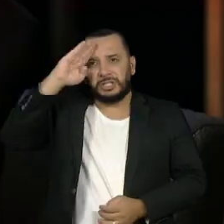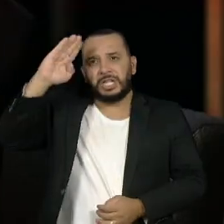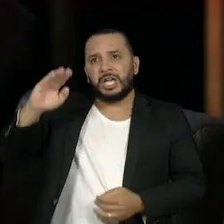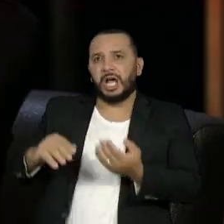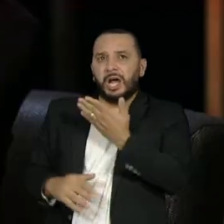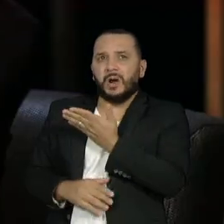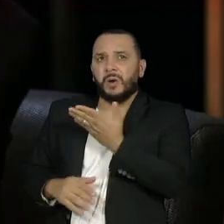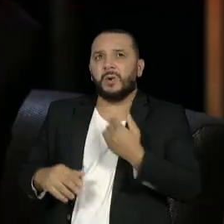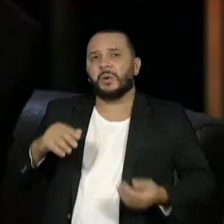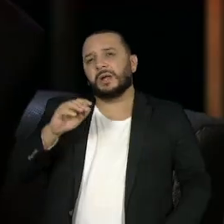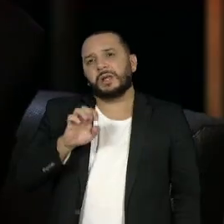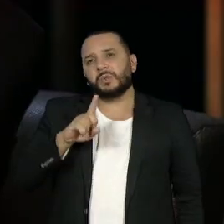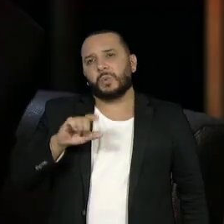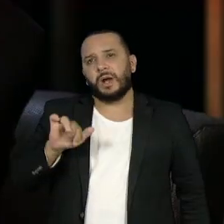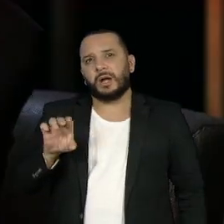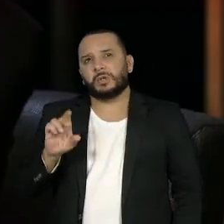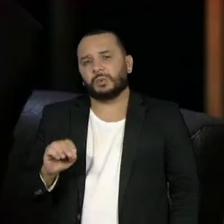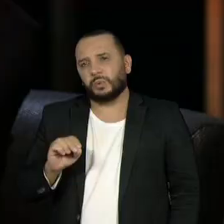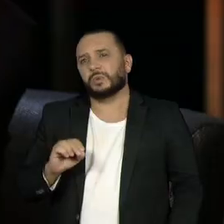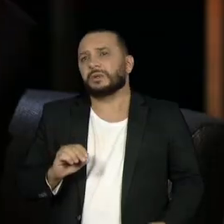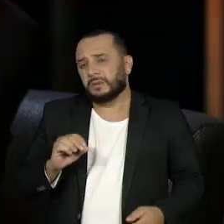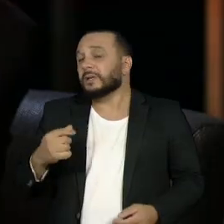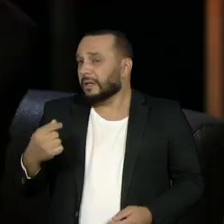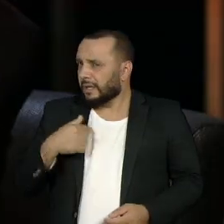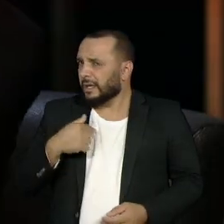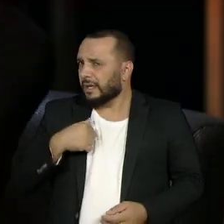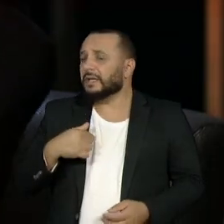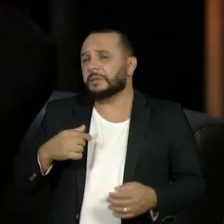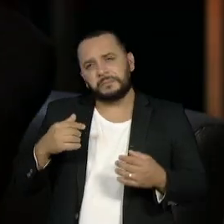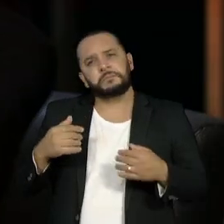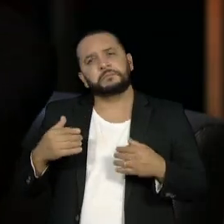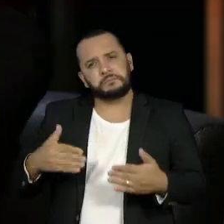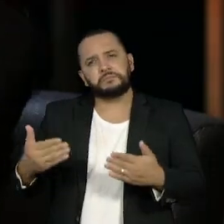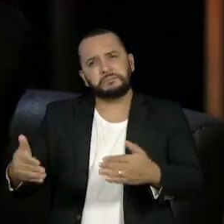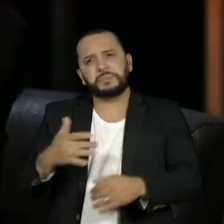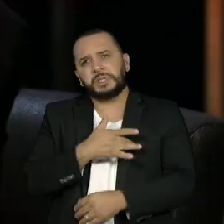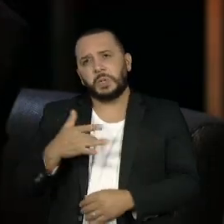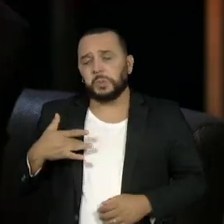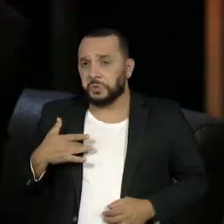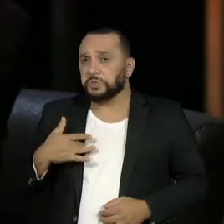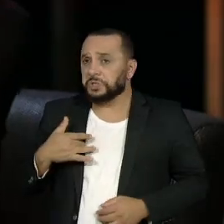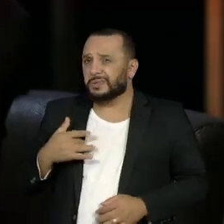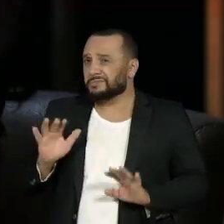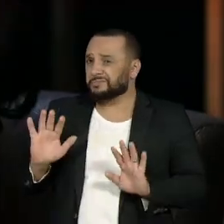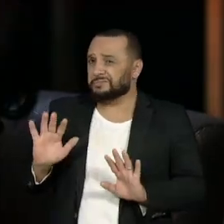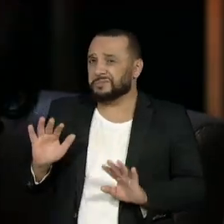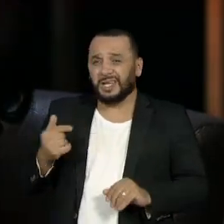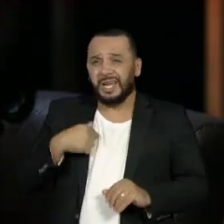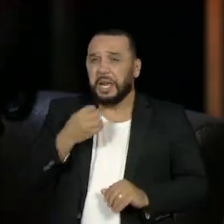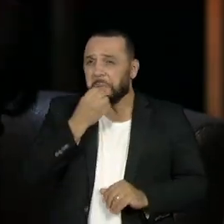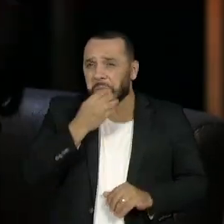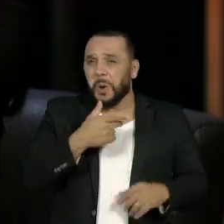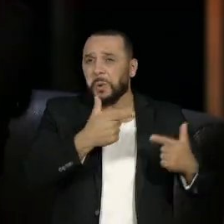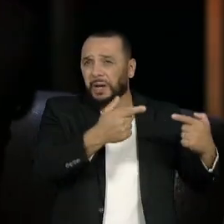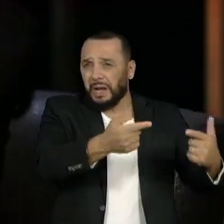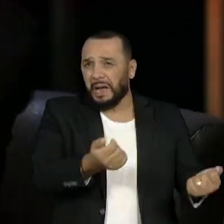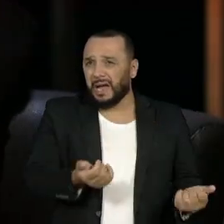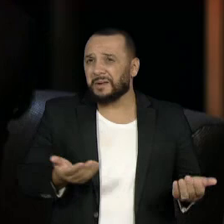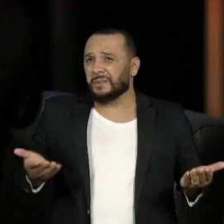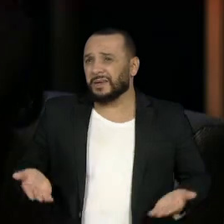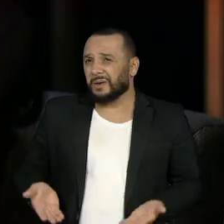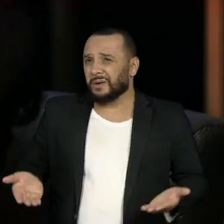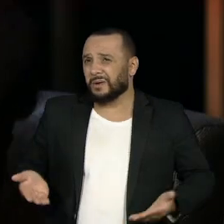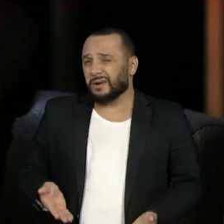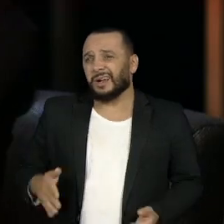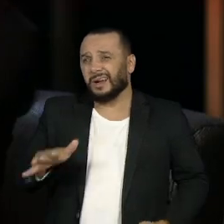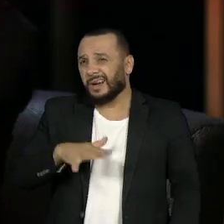eu não tenho nada contra os Generais ele deve ser ótimo para guerra defender território Mas vamos combinar que nós